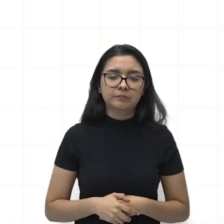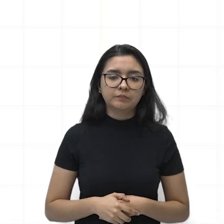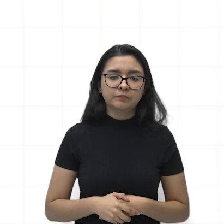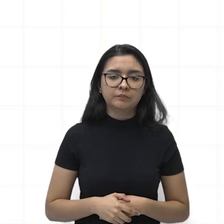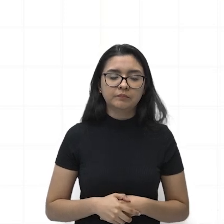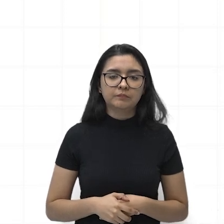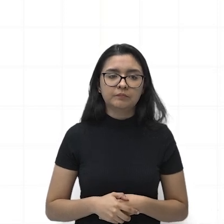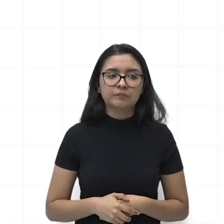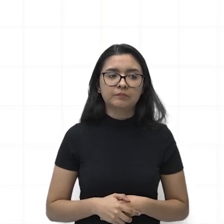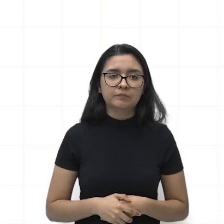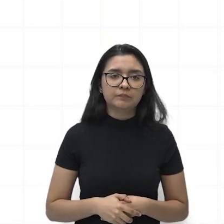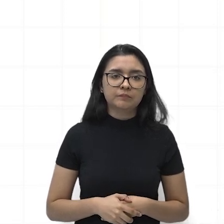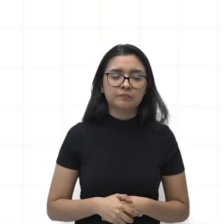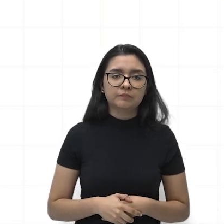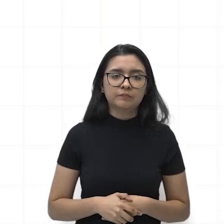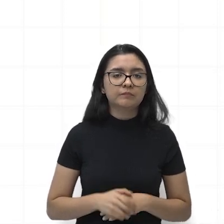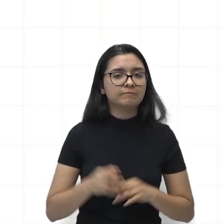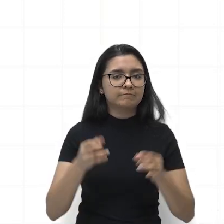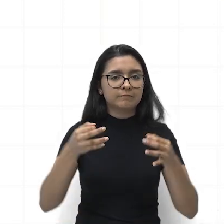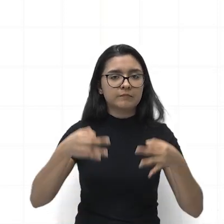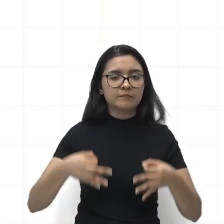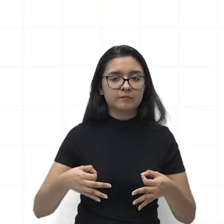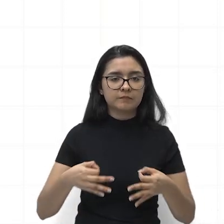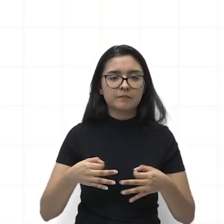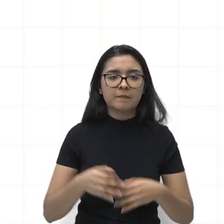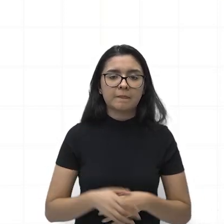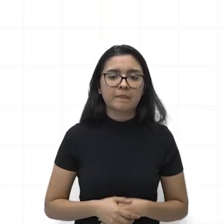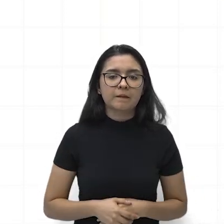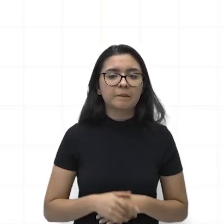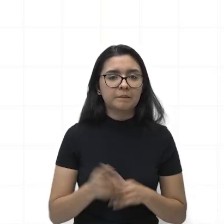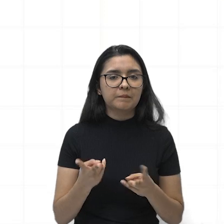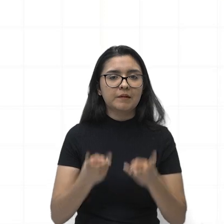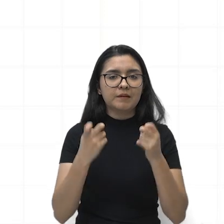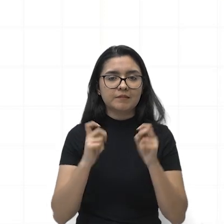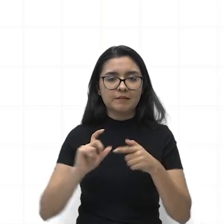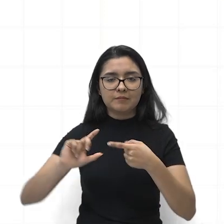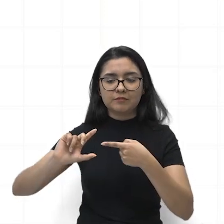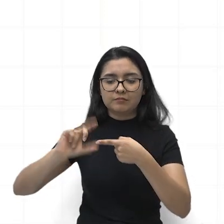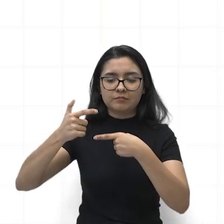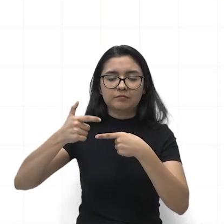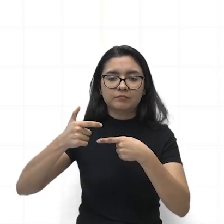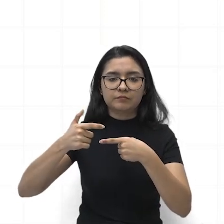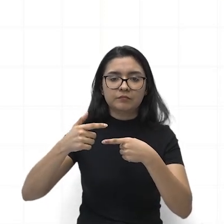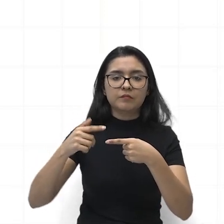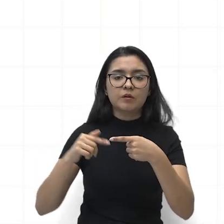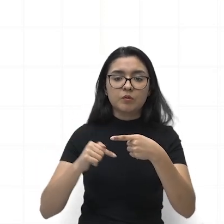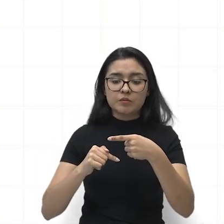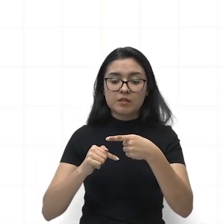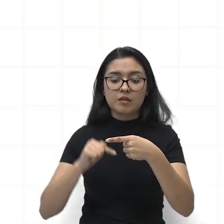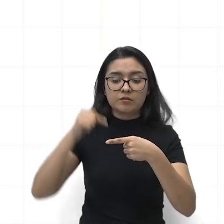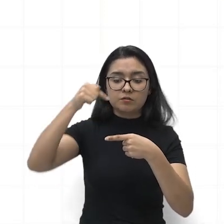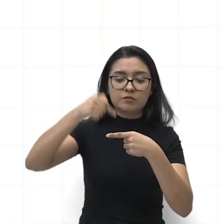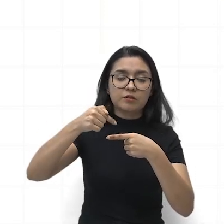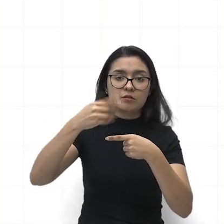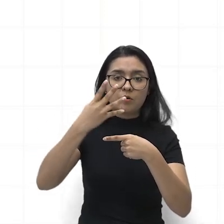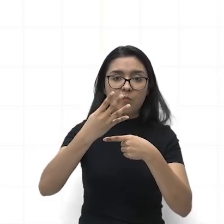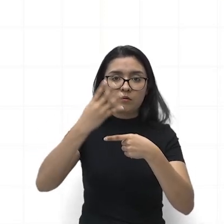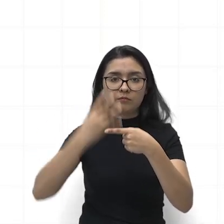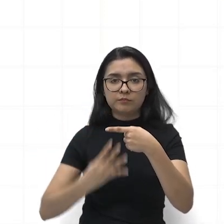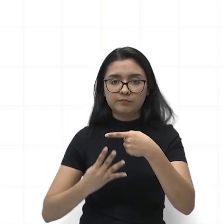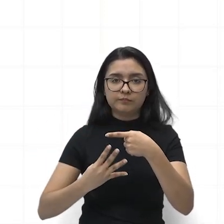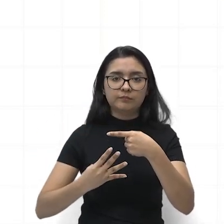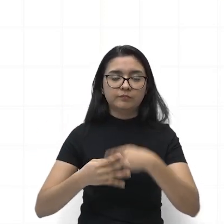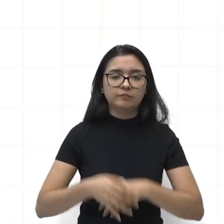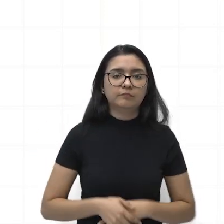sobre 4. Tudo bem? Ó, invertemos aqui, ó, o 7 foi para cima e o 4 foi